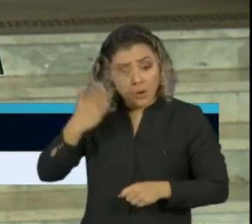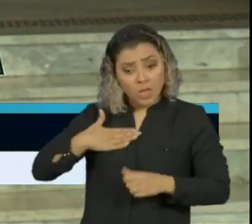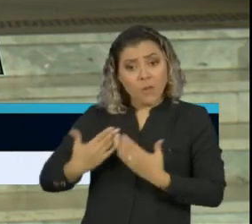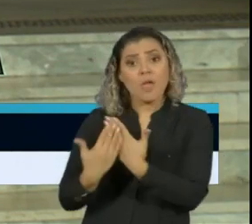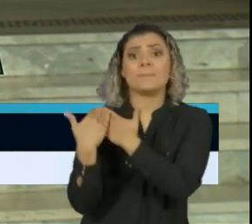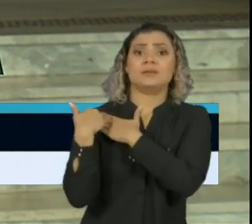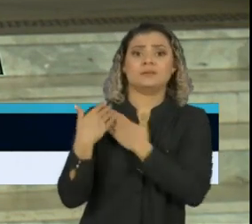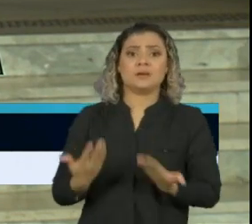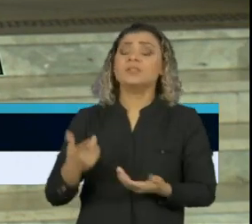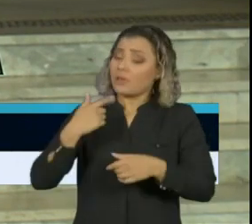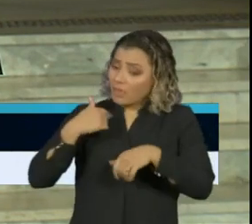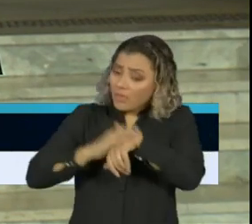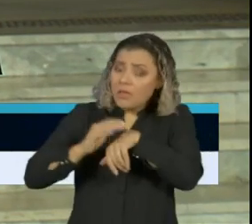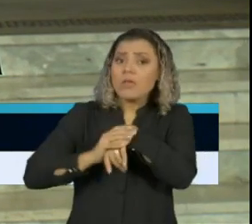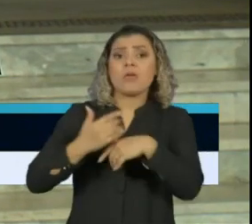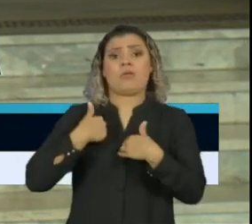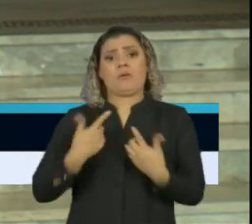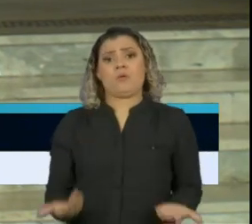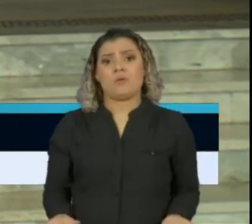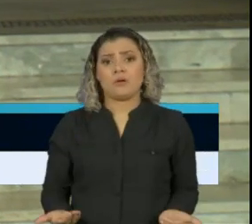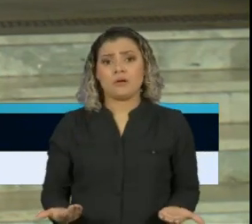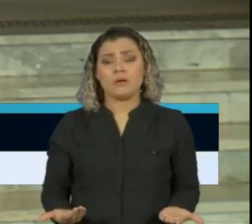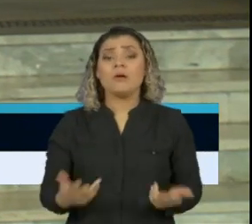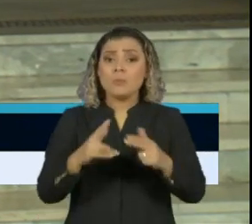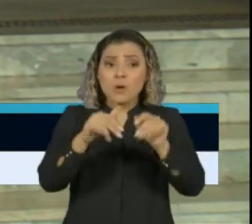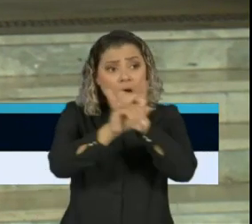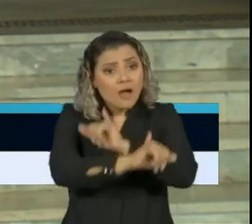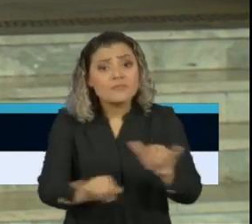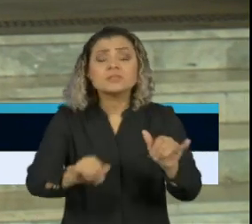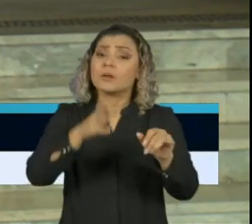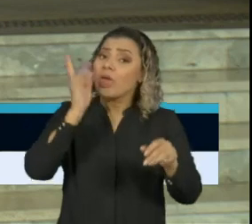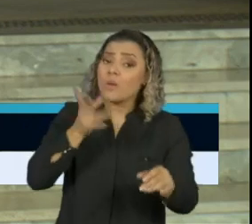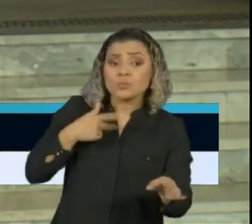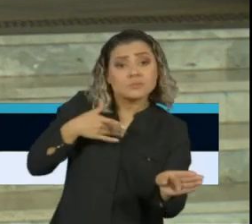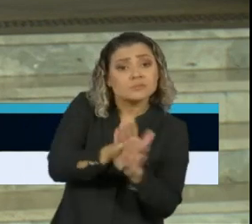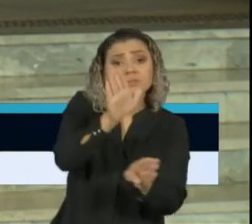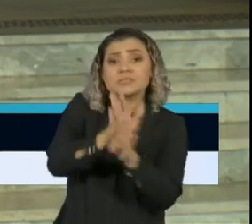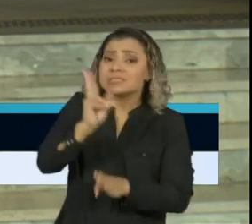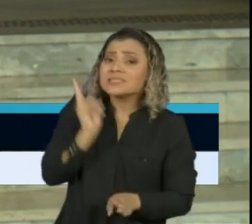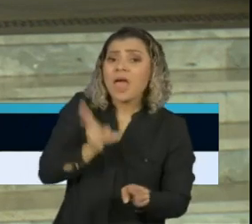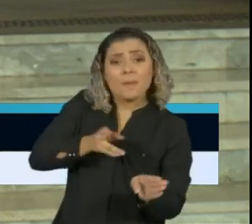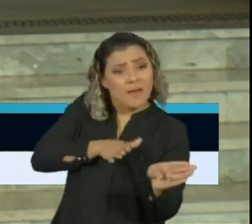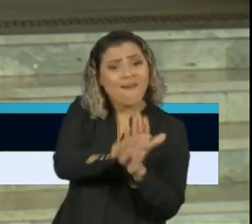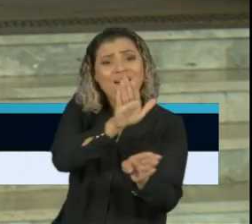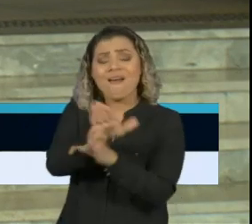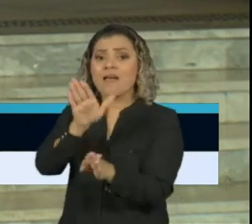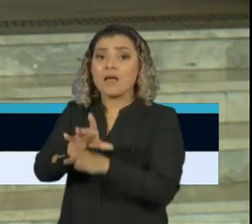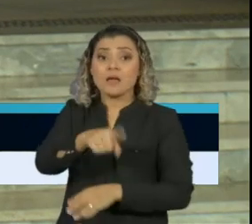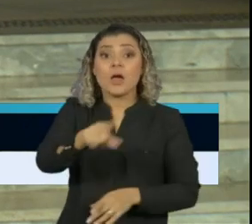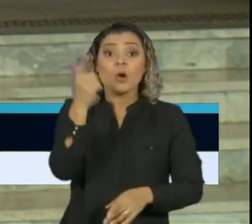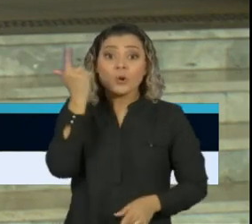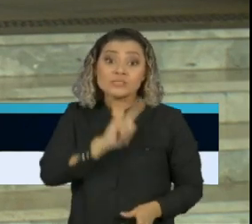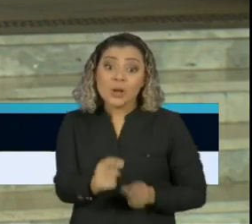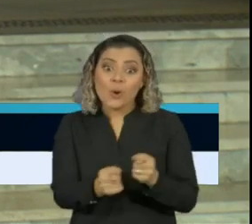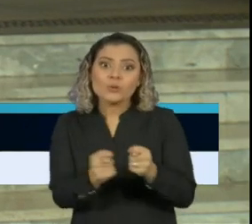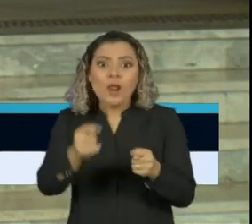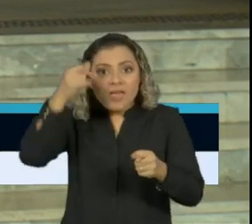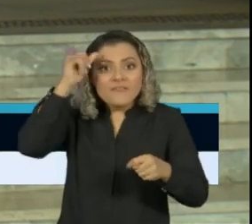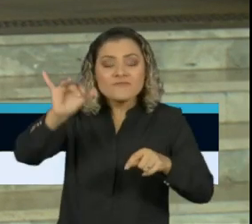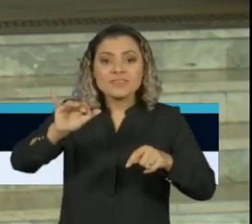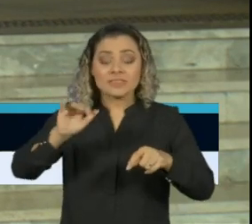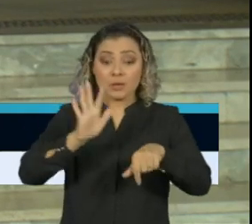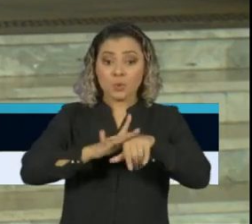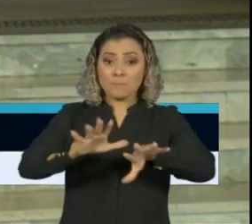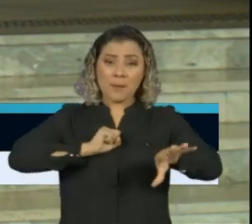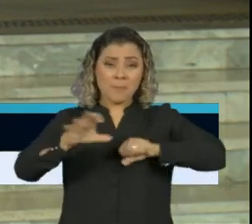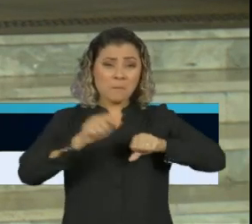neste momento eu sou o porta-voz. Nós estamos afirmando desde o primeiro momento que você consegue achatar a curva a partir